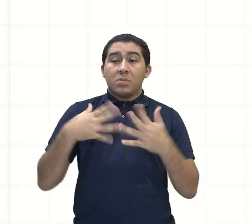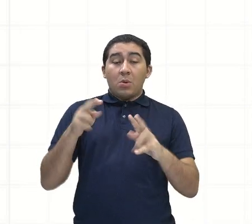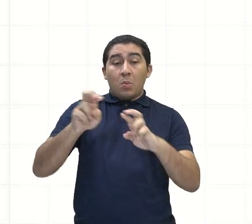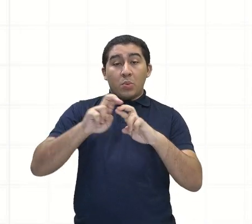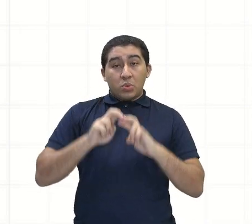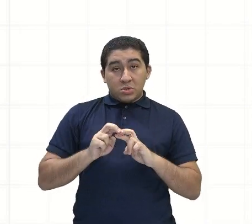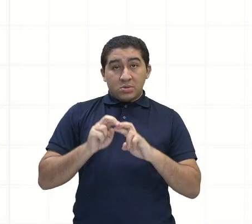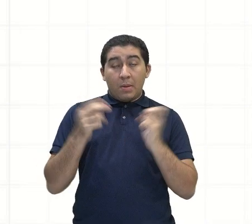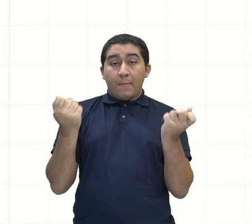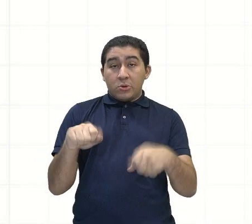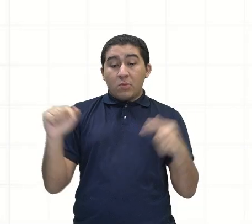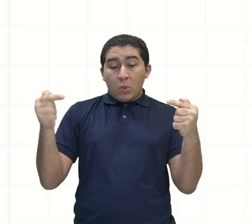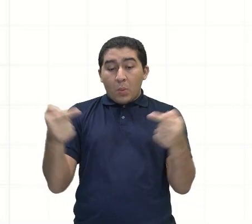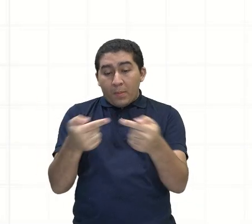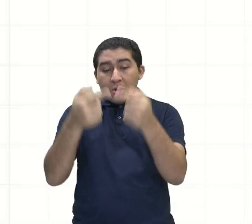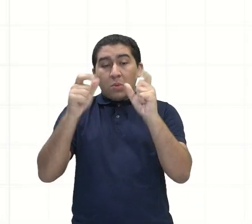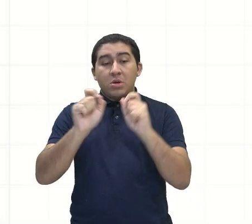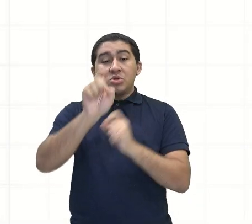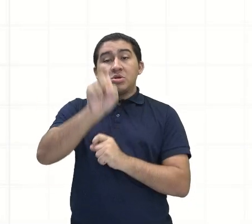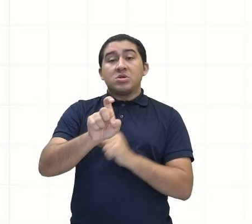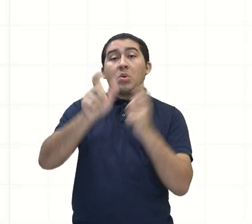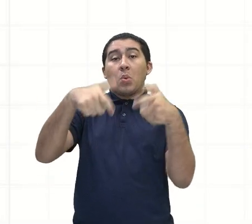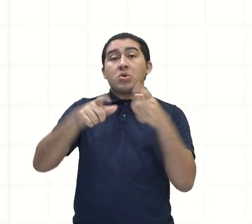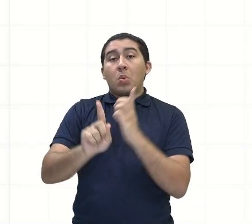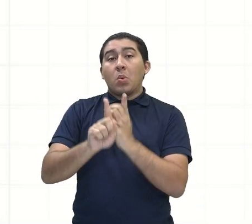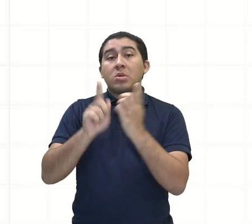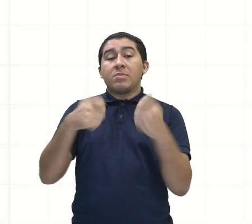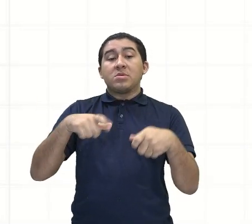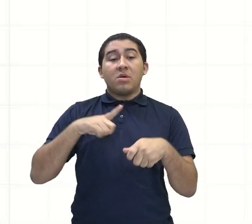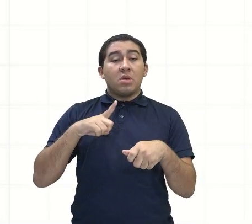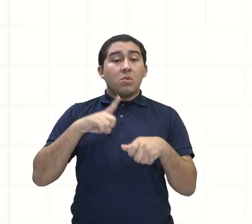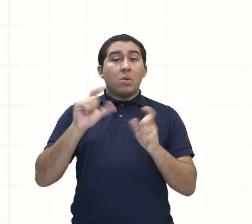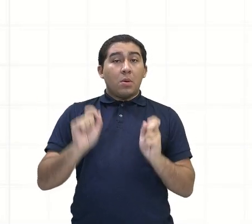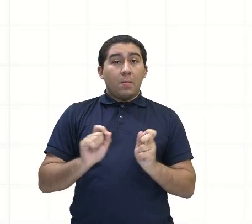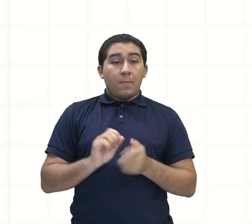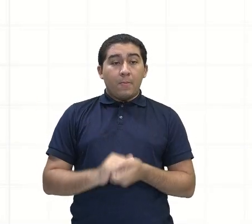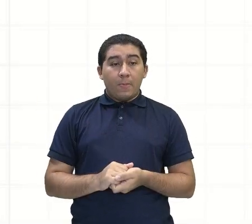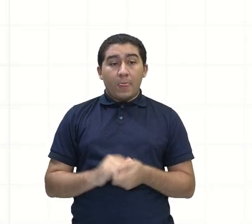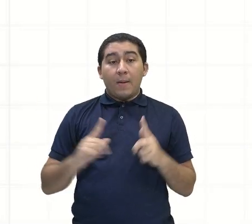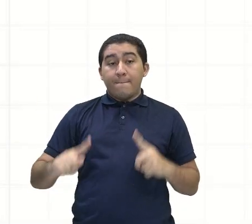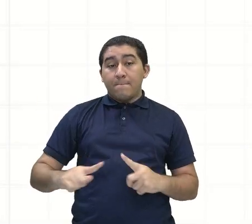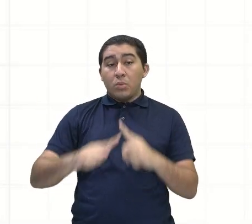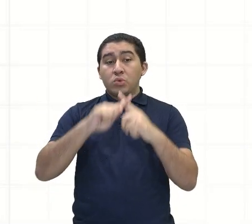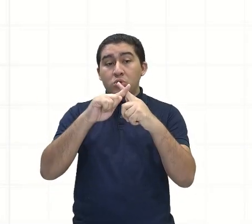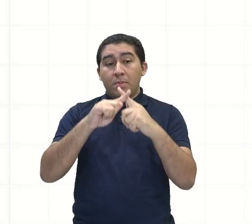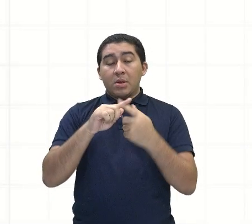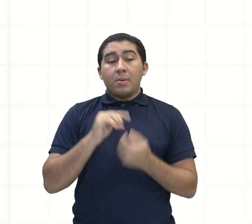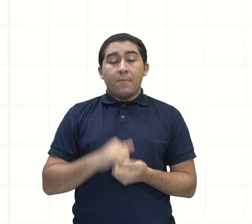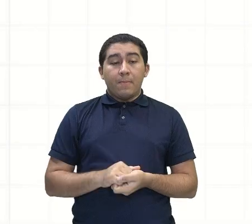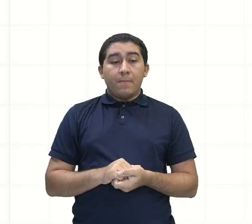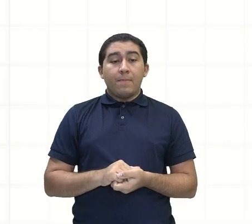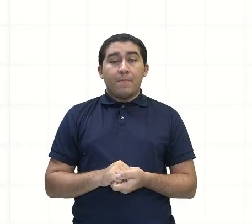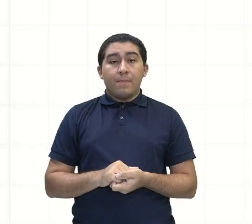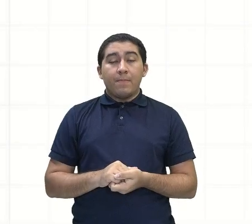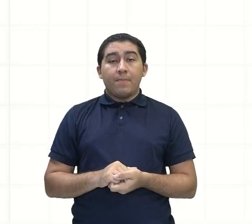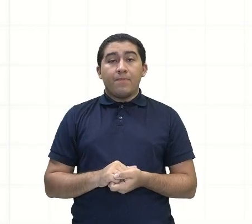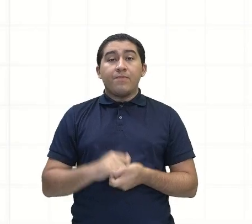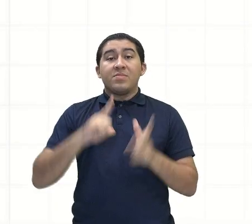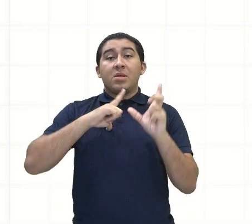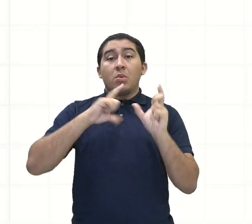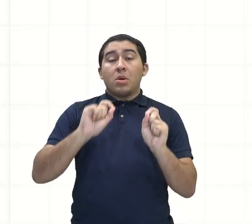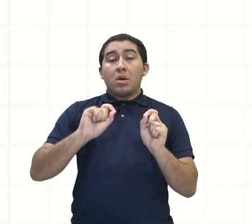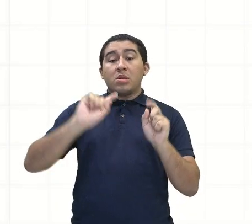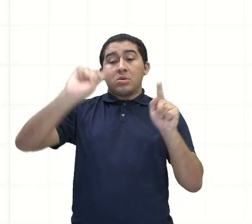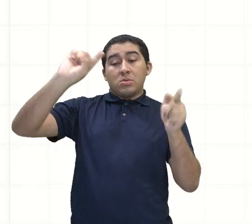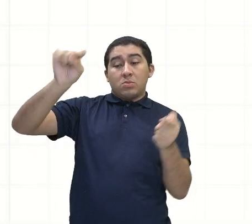caso, para determinar o valor de x, o que eu posso fazer aqui, ó? Eu vou multiplicar os termos que estão